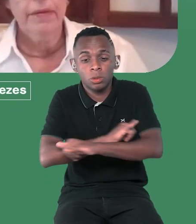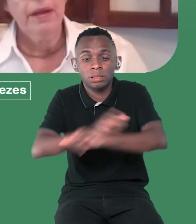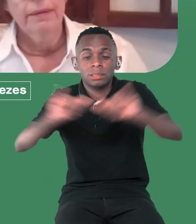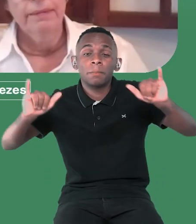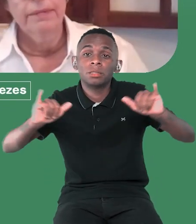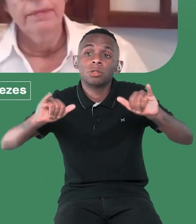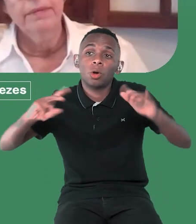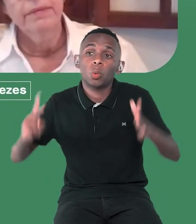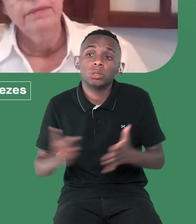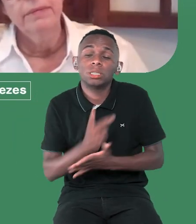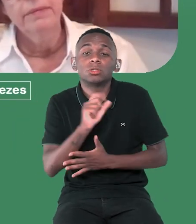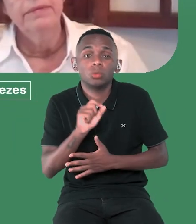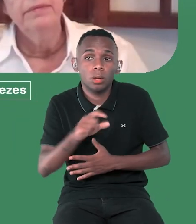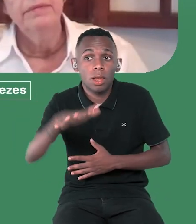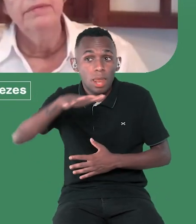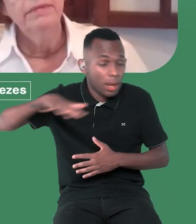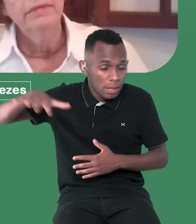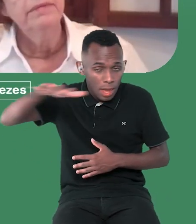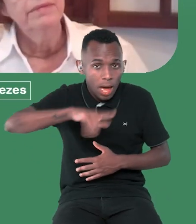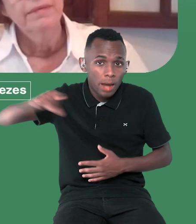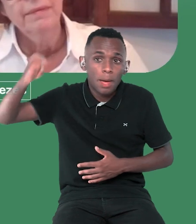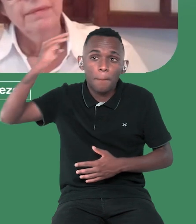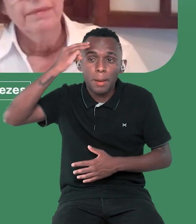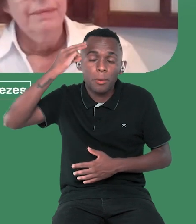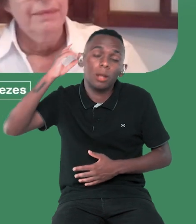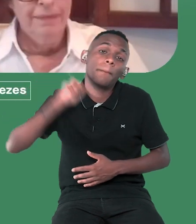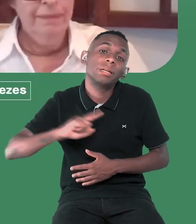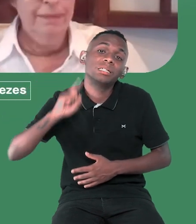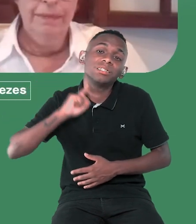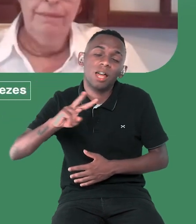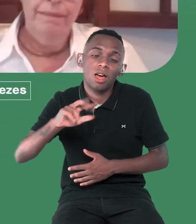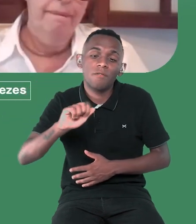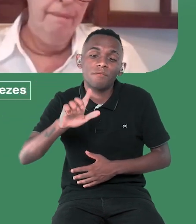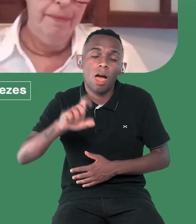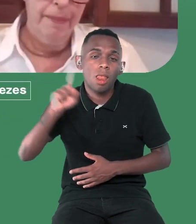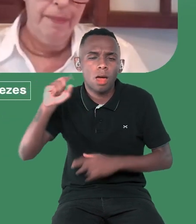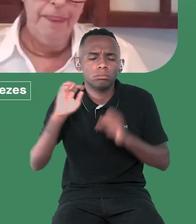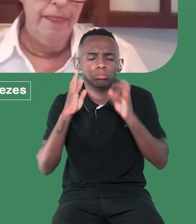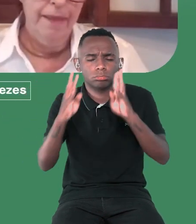criar também, pela imaginação dela, a própria história.